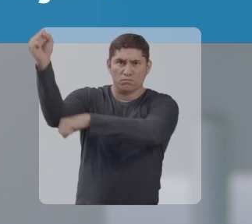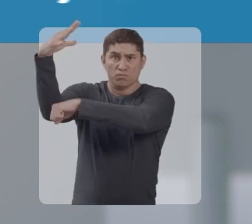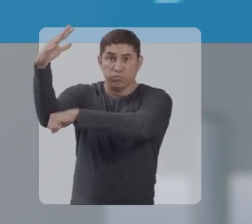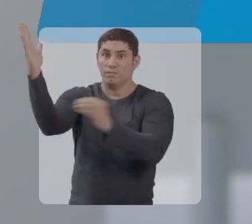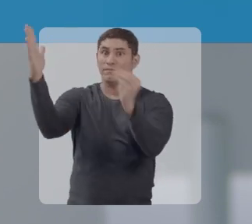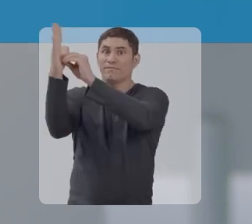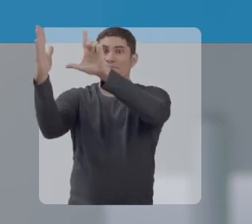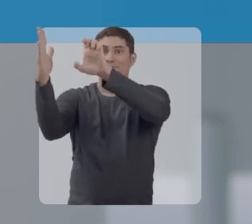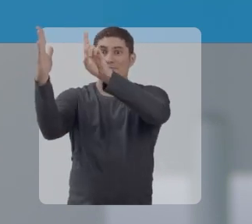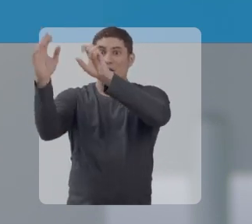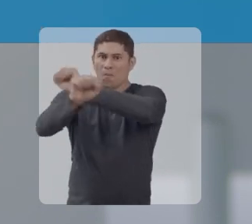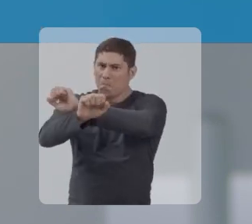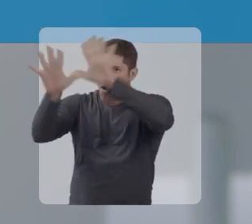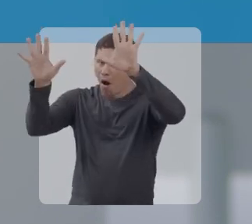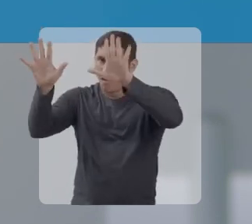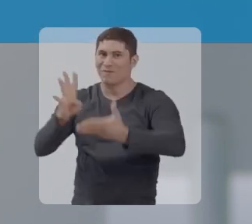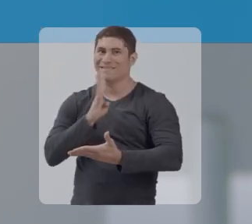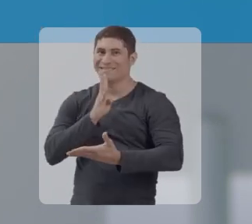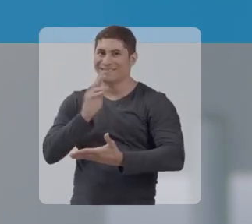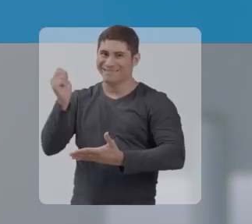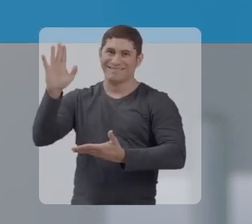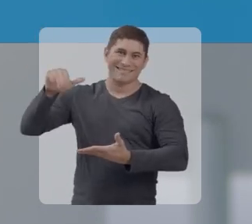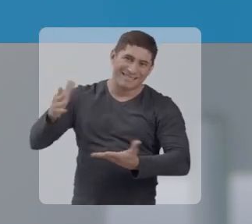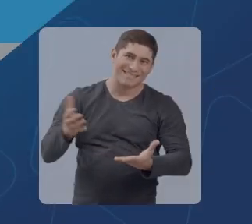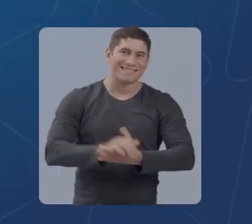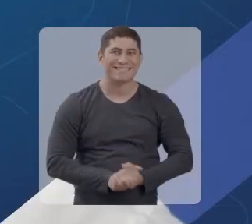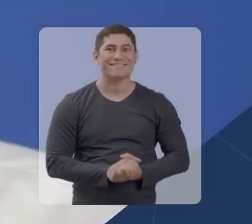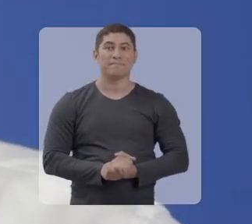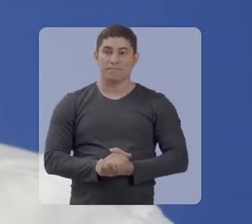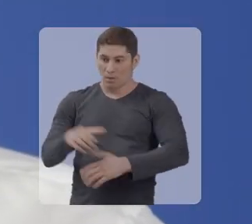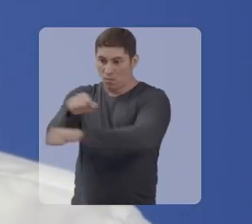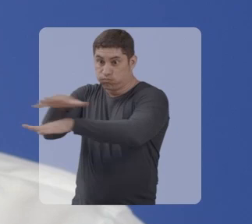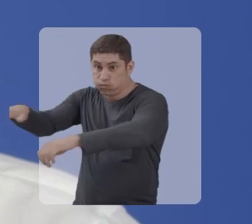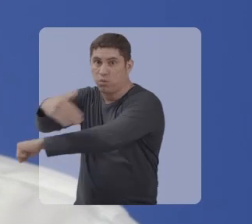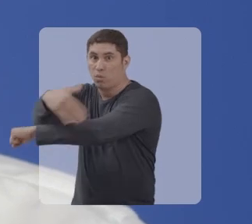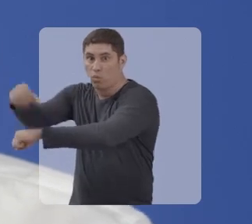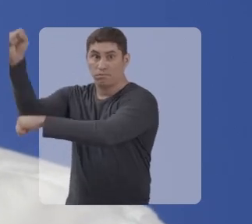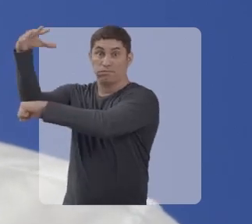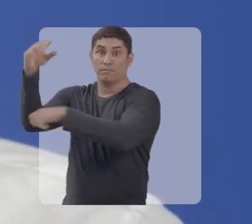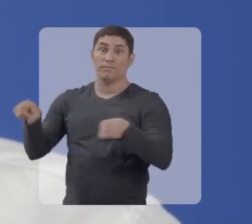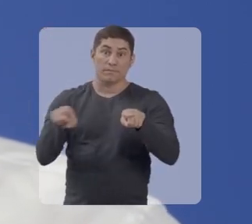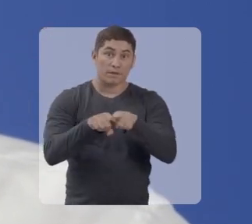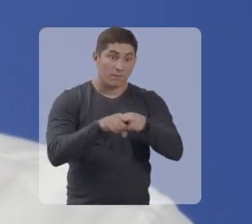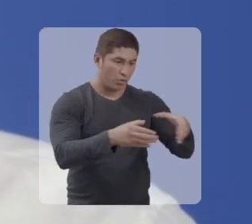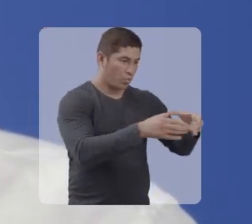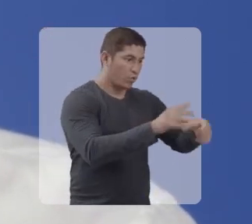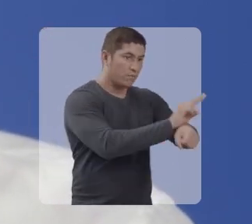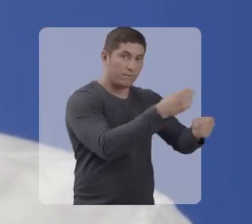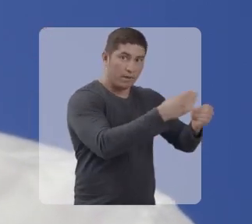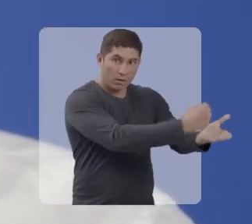praças com o uso de lâmpadas LED que iluminam mais e gastam menos. Com mais iluminação nas ruas e apoio da Guarda